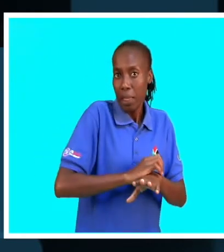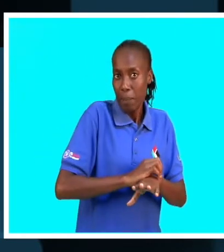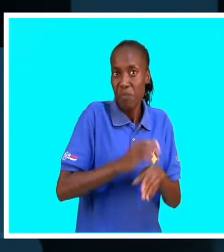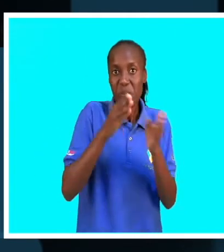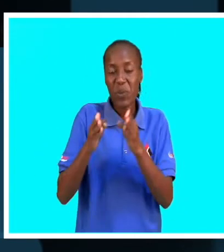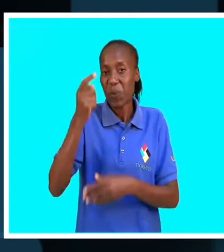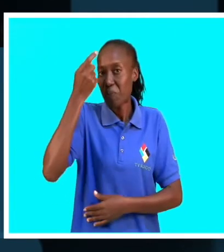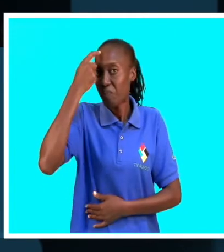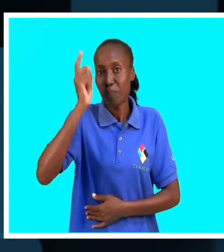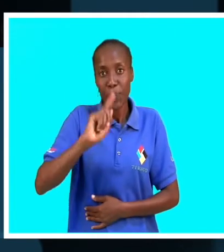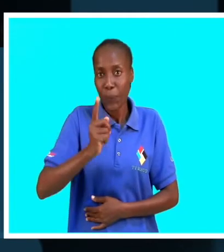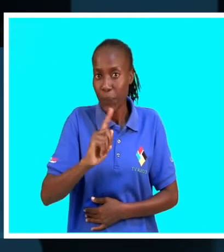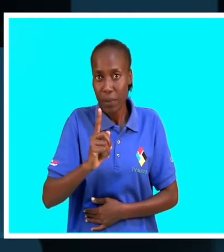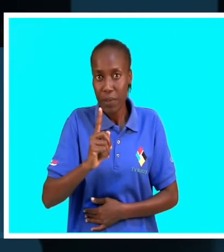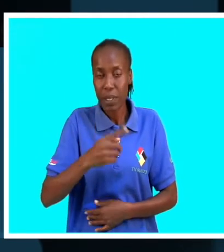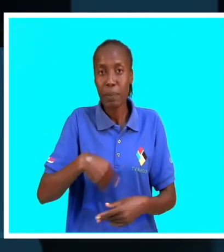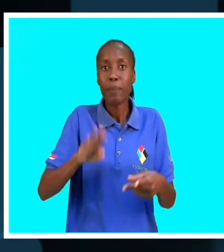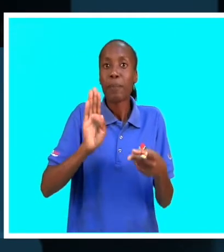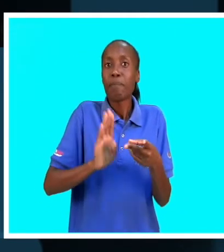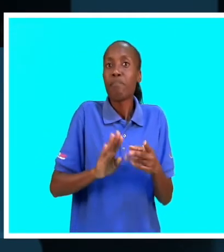As pessoas não conhecem.